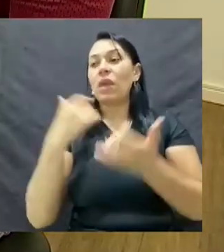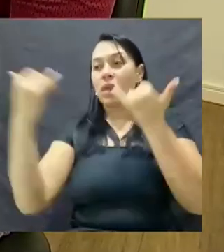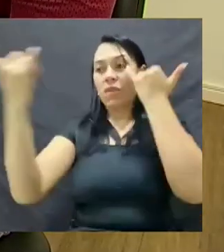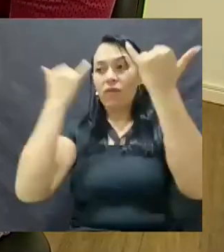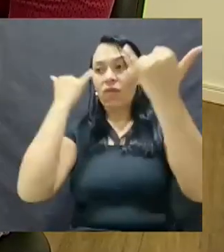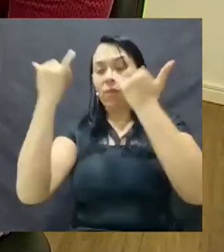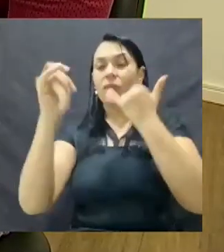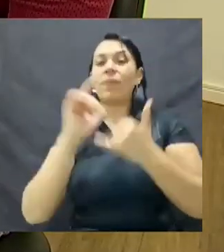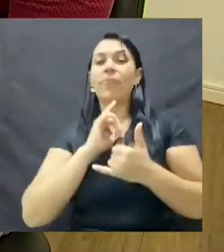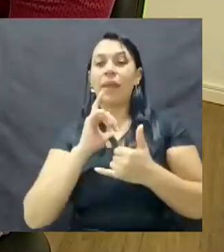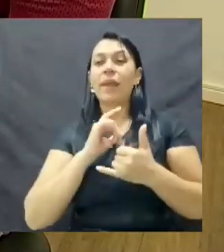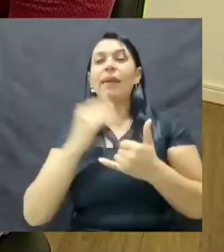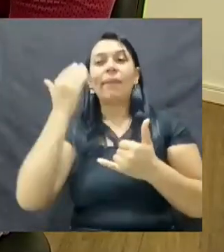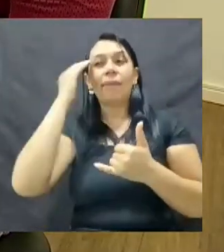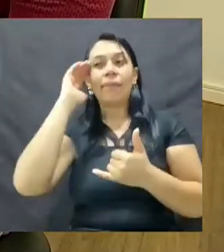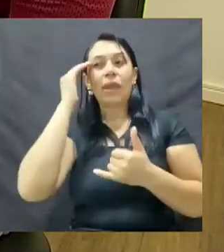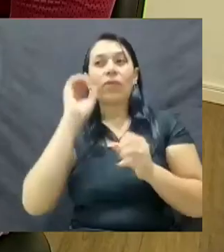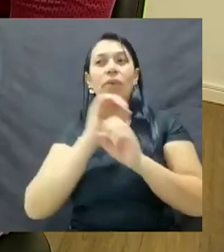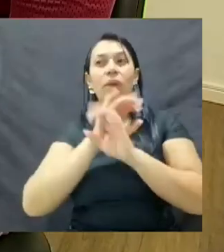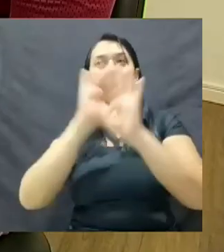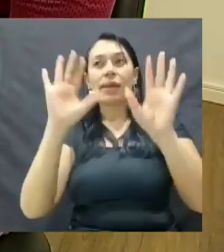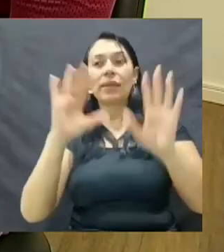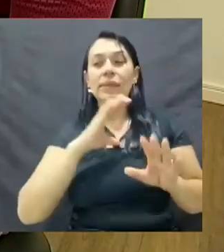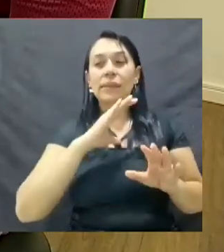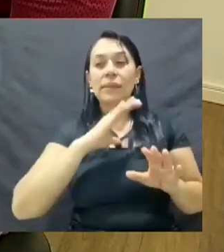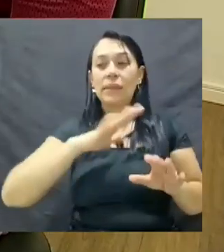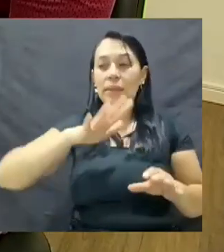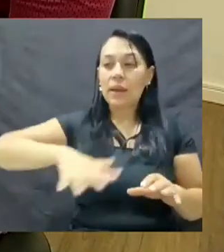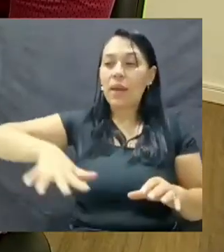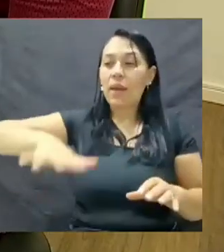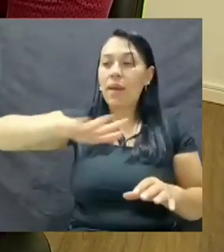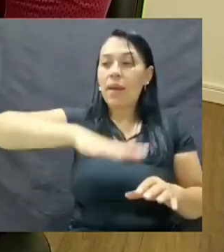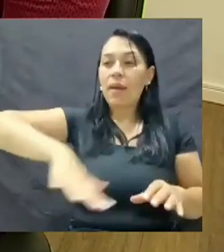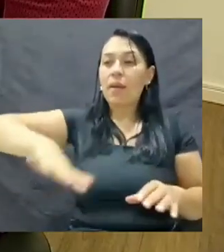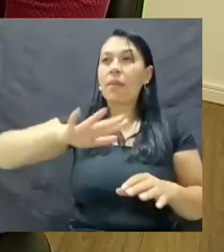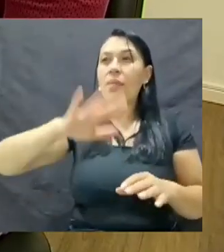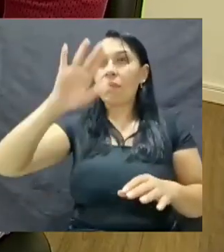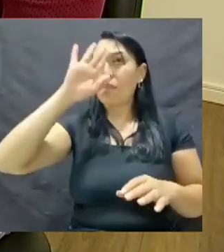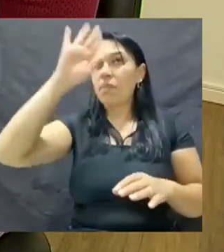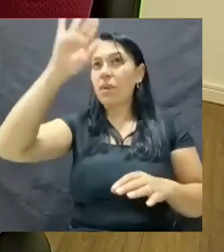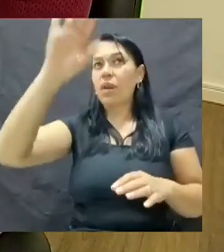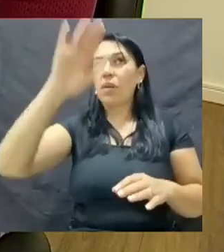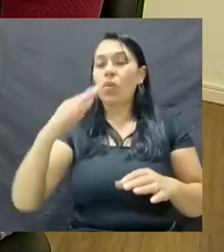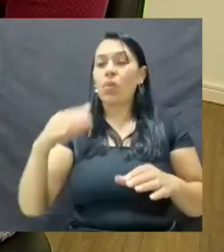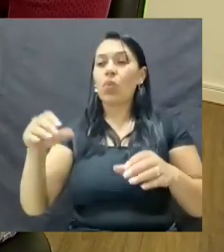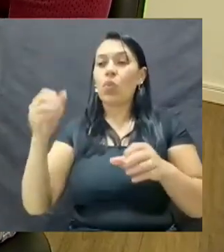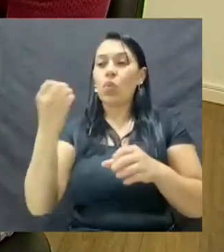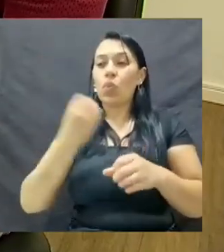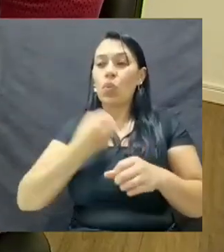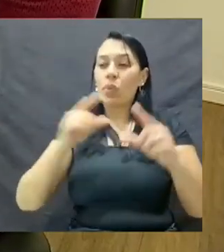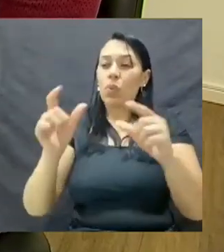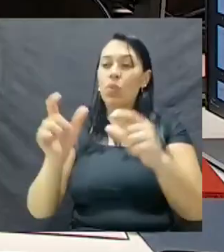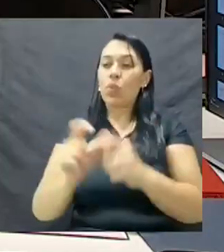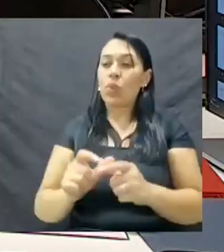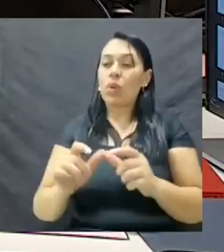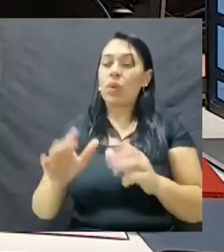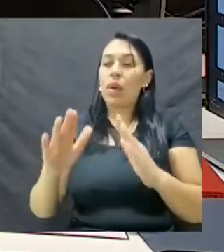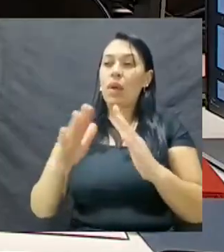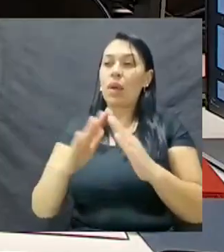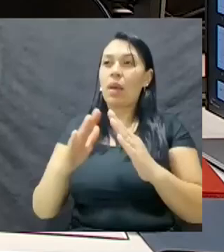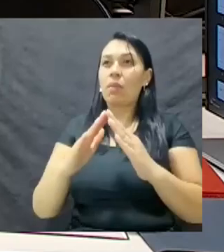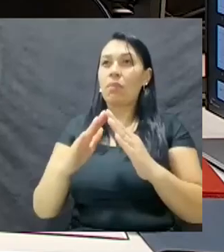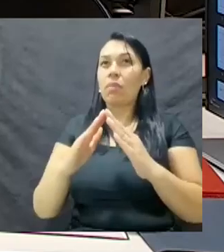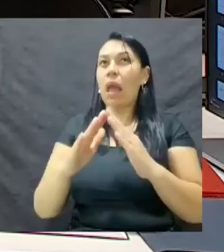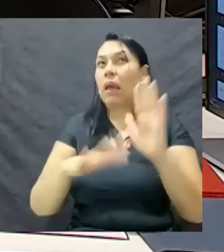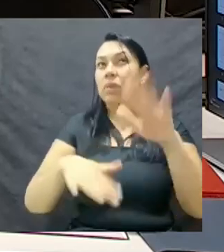realmente, assim, cidades, principalmente menores, com menor número de habitantes, às vezes não tem um aparato tão bem desenvolvido como